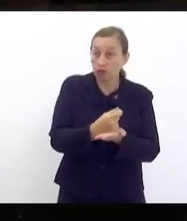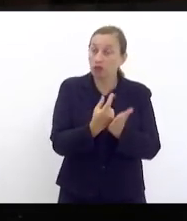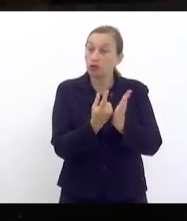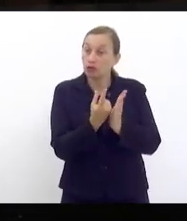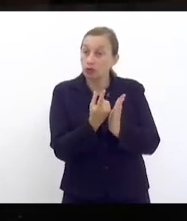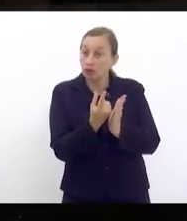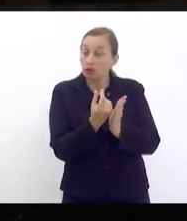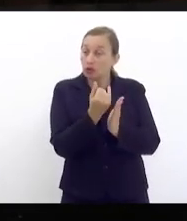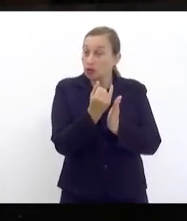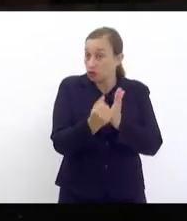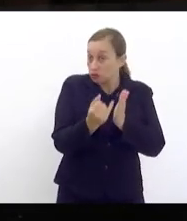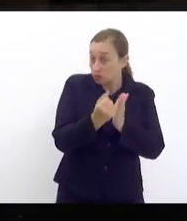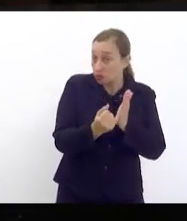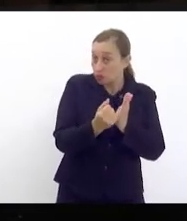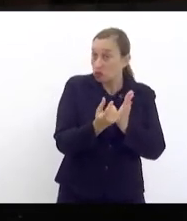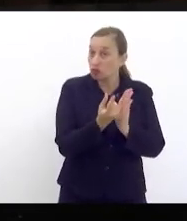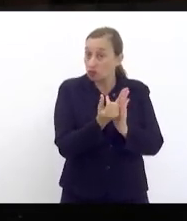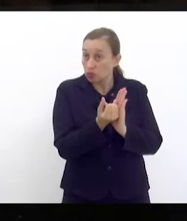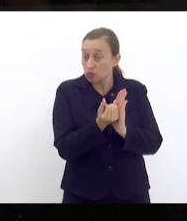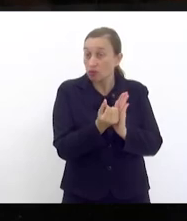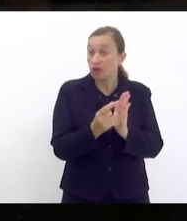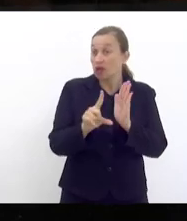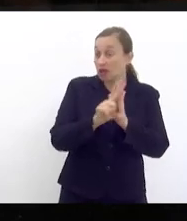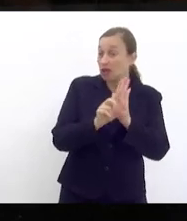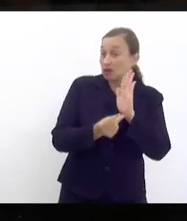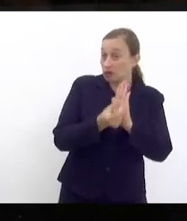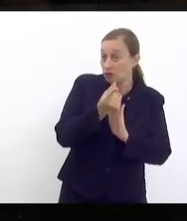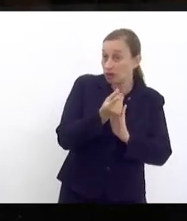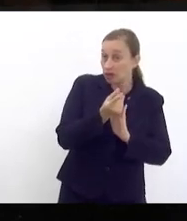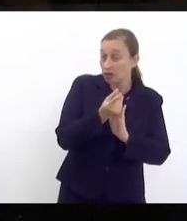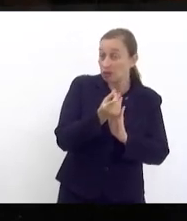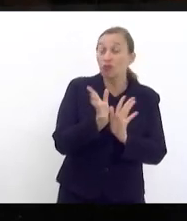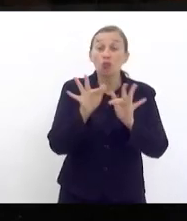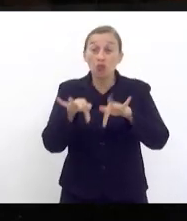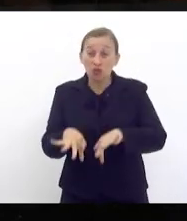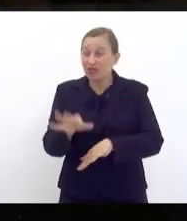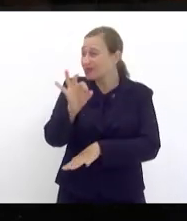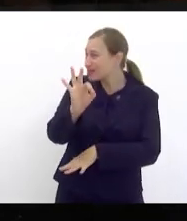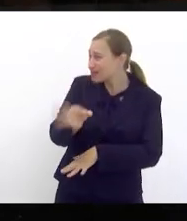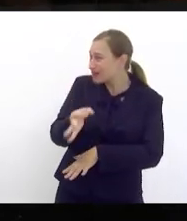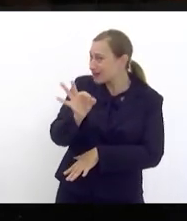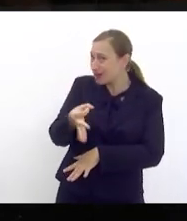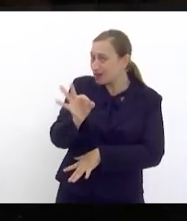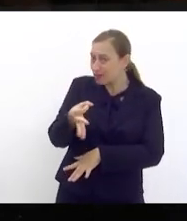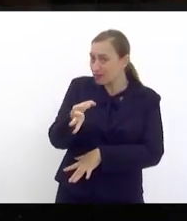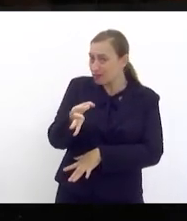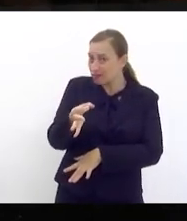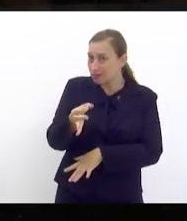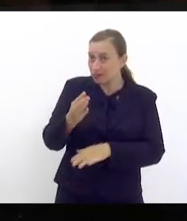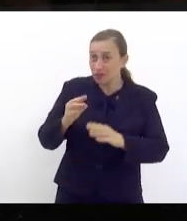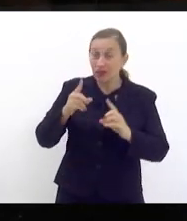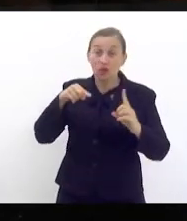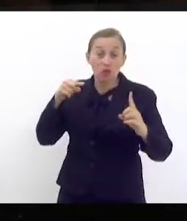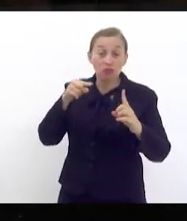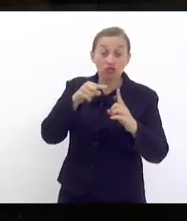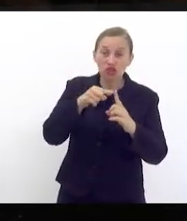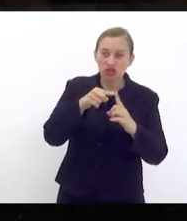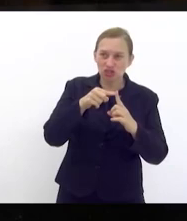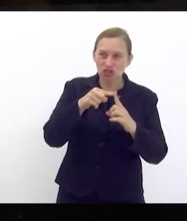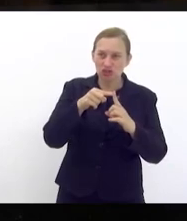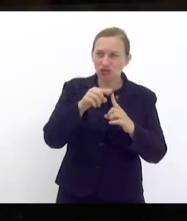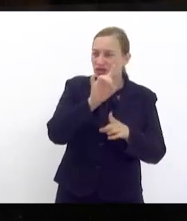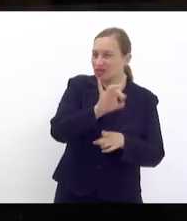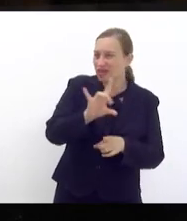advir. E a LDO tem, por fim, exatamente estabelecer as metas bimestrais para que a